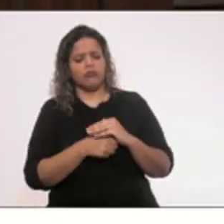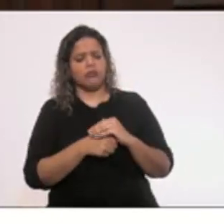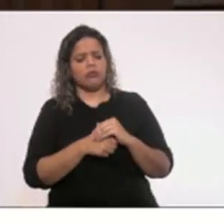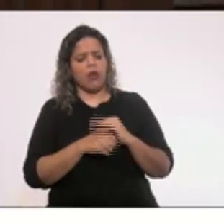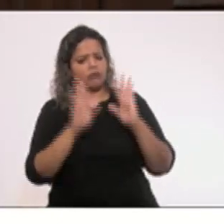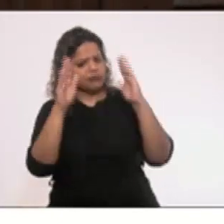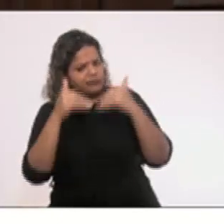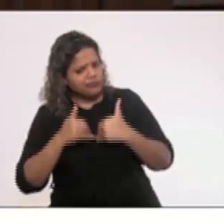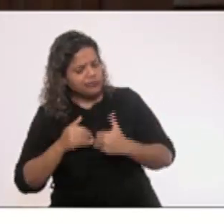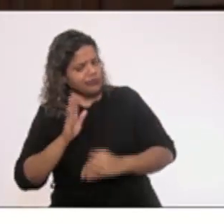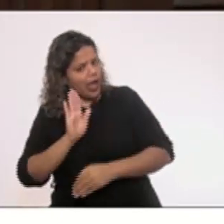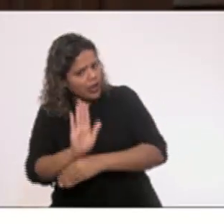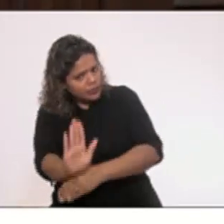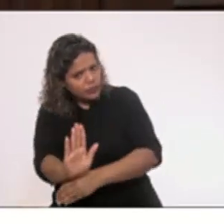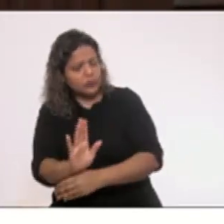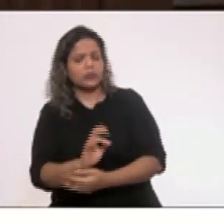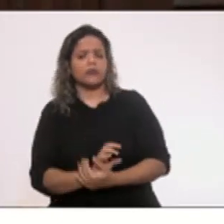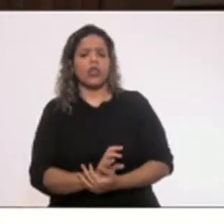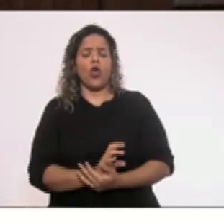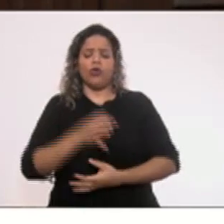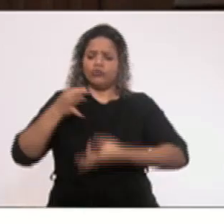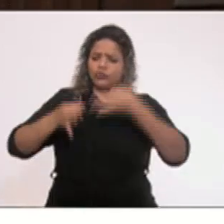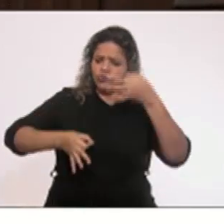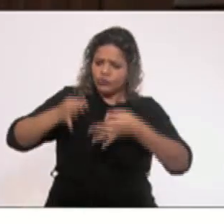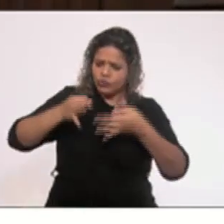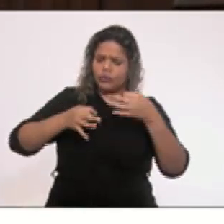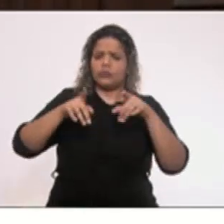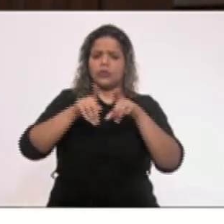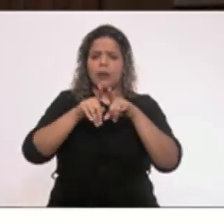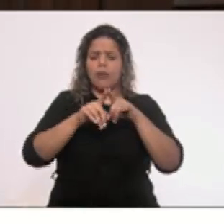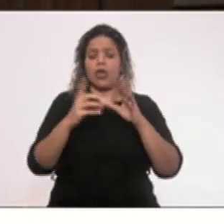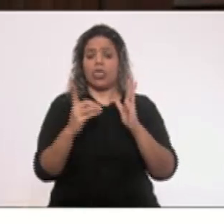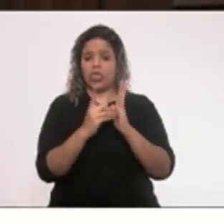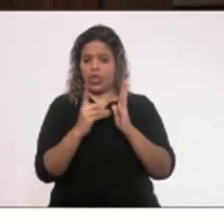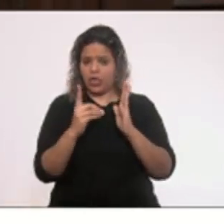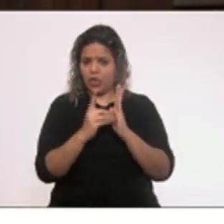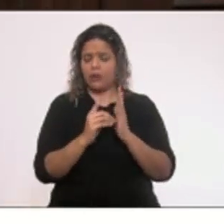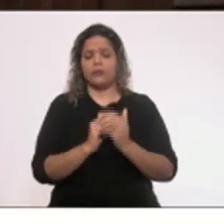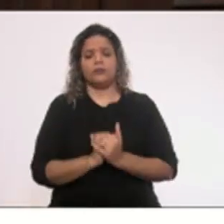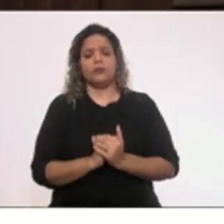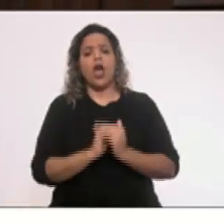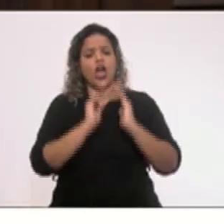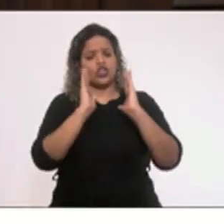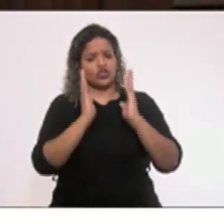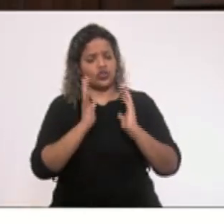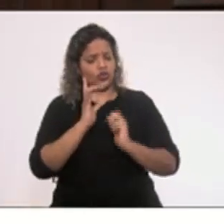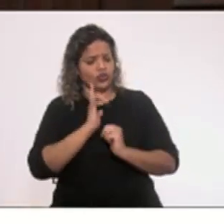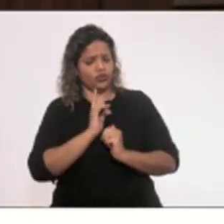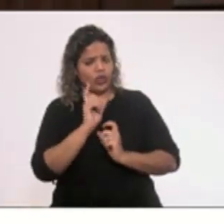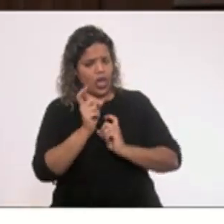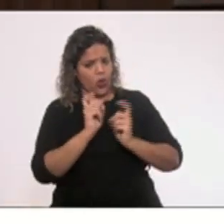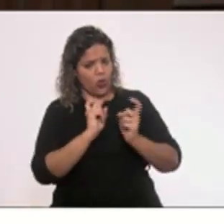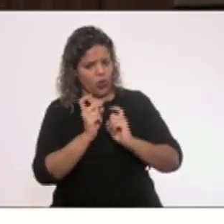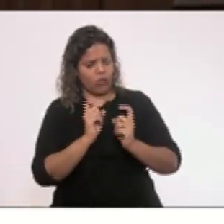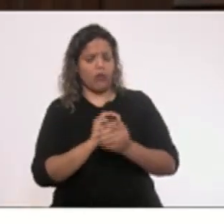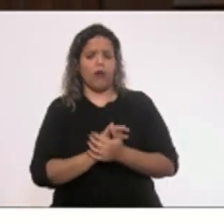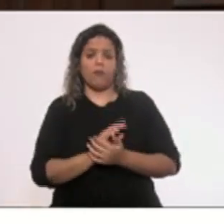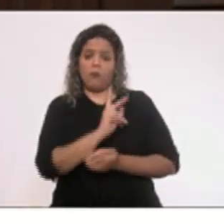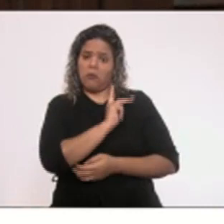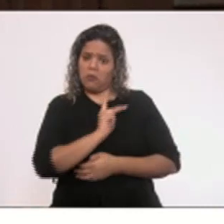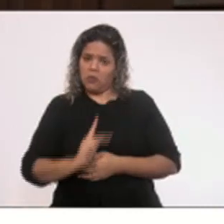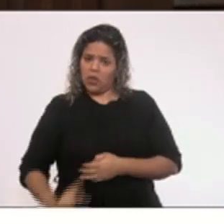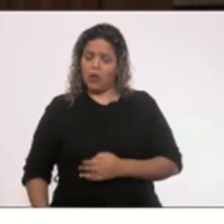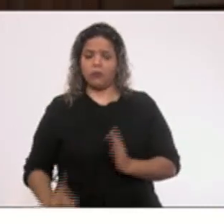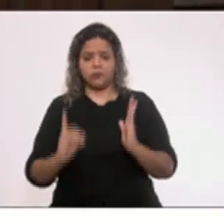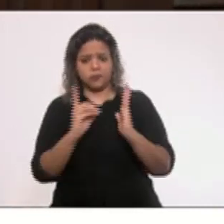dos autistas, com o Judiciário e também com o DETRAN. Nós já havíamos tido uma reunião com o presidente